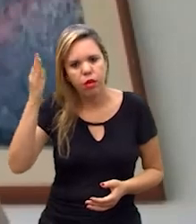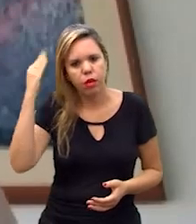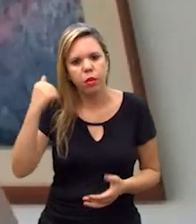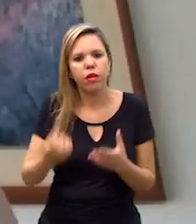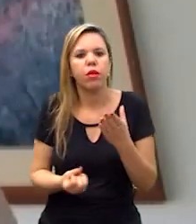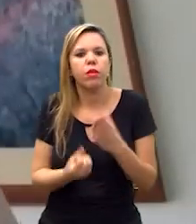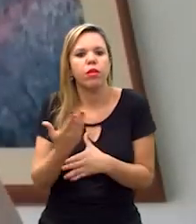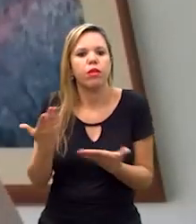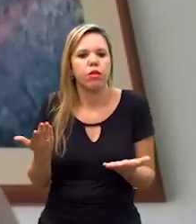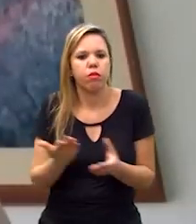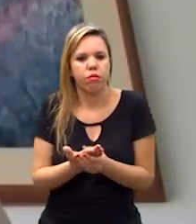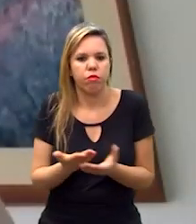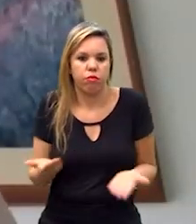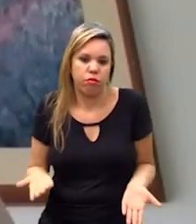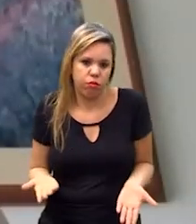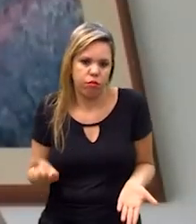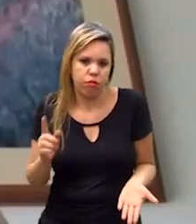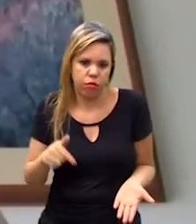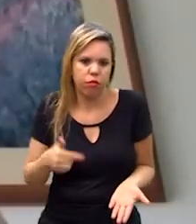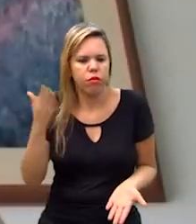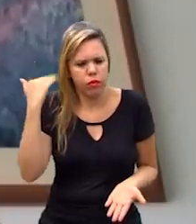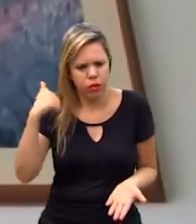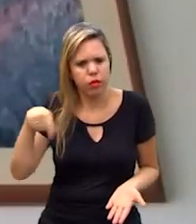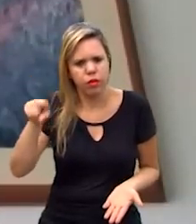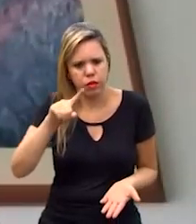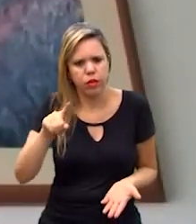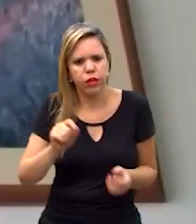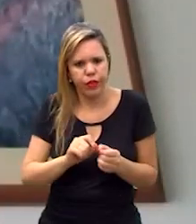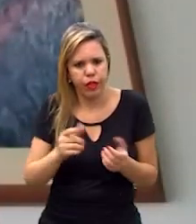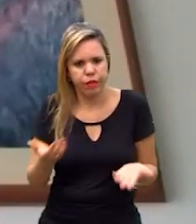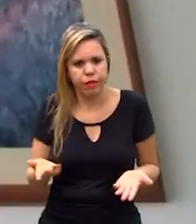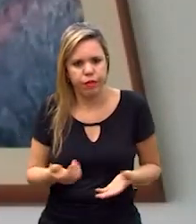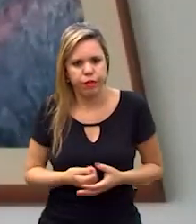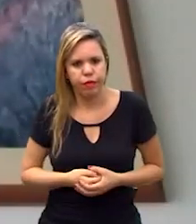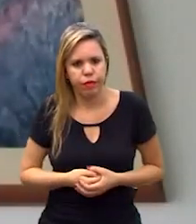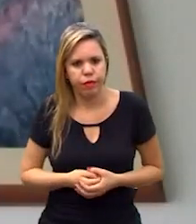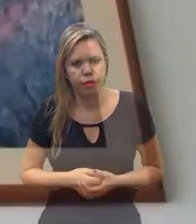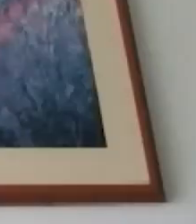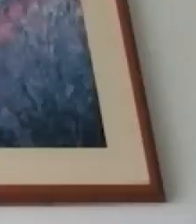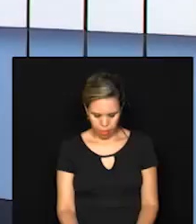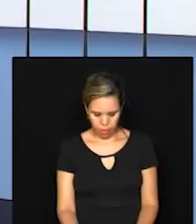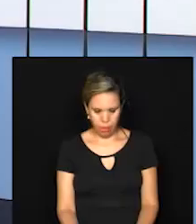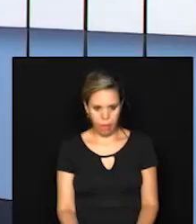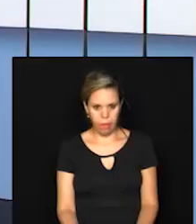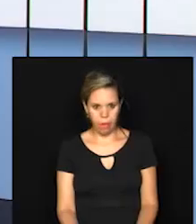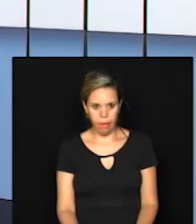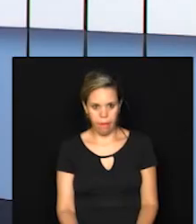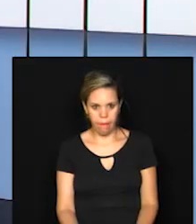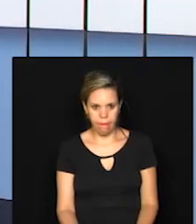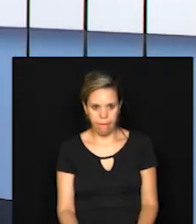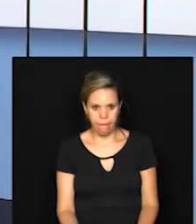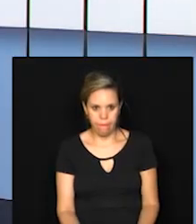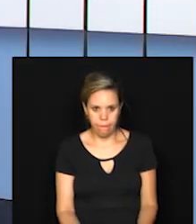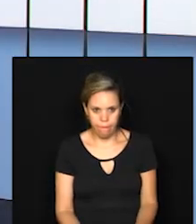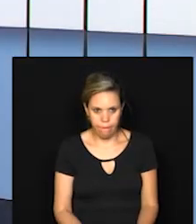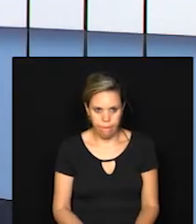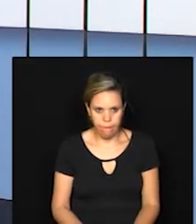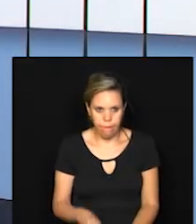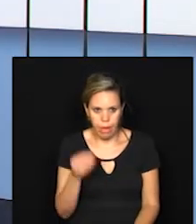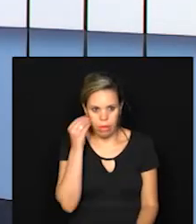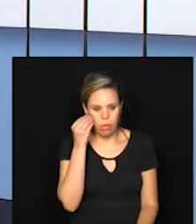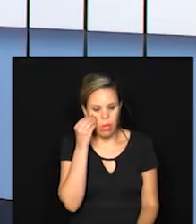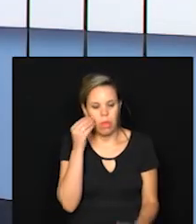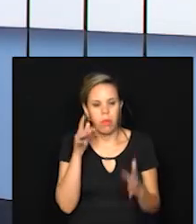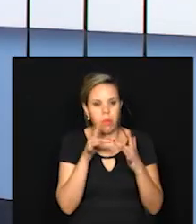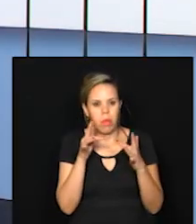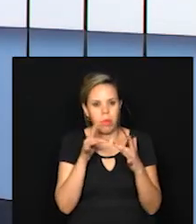ter conhecimento da liminar. Então, eles estão sabendo o que eles têm que fazer. A gente tentou